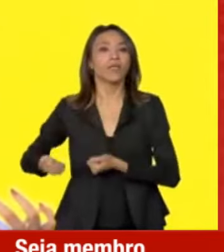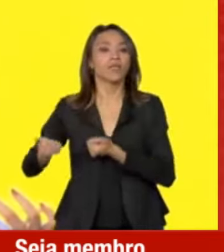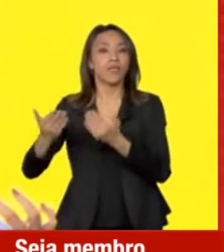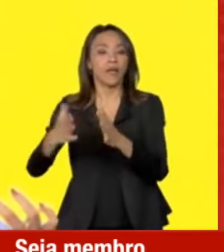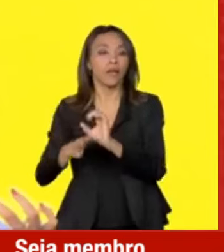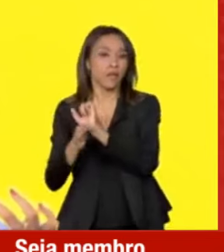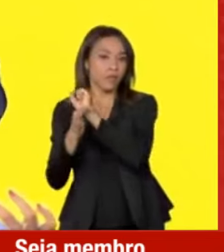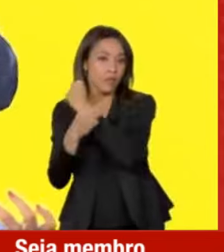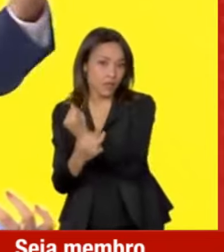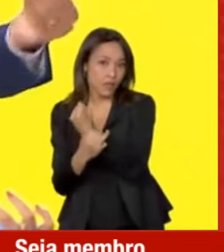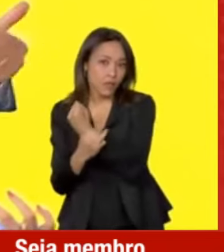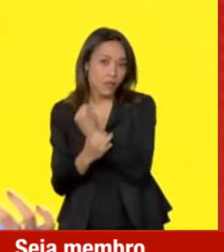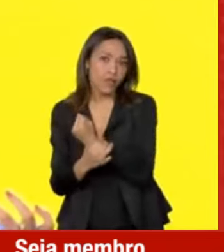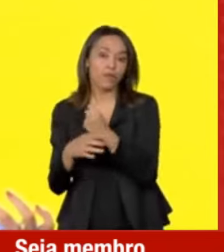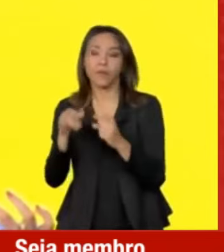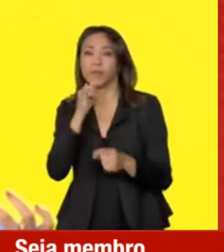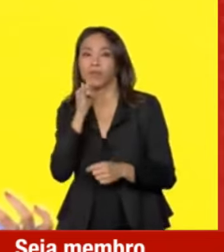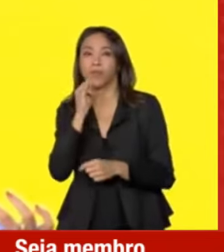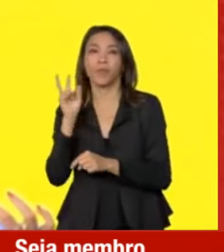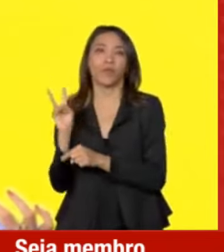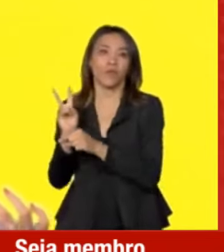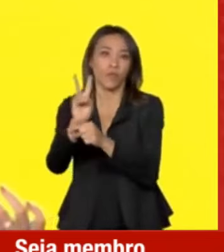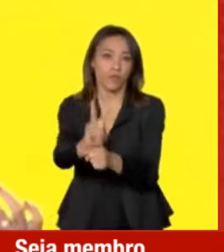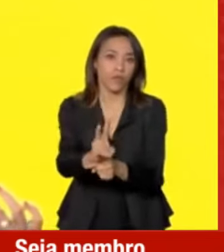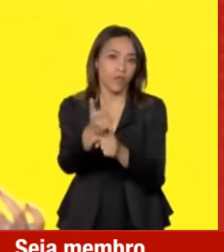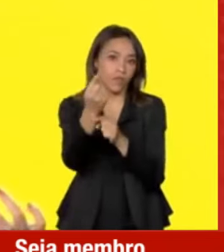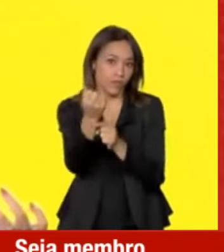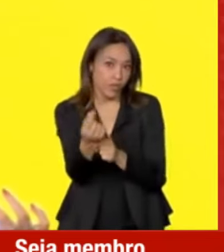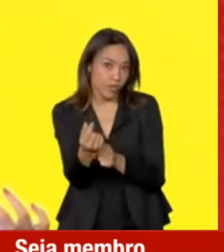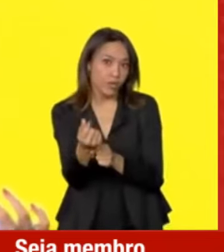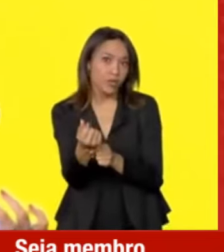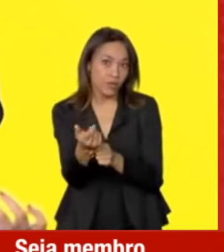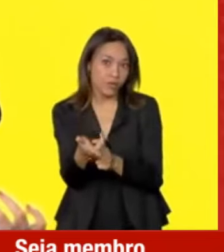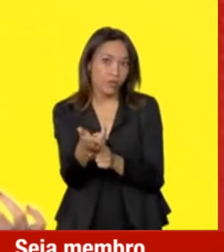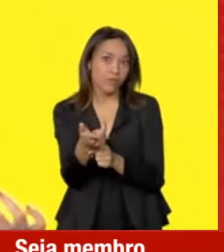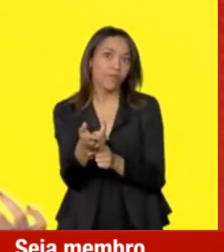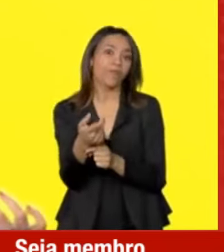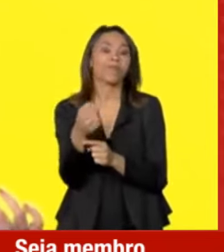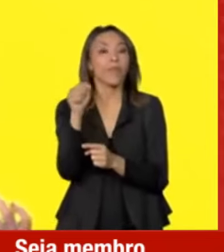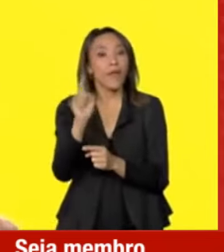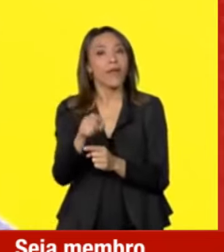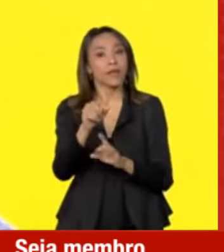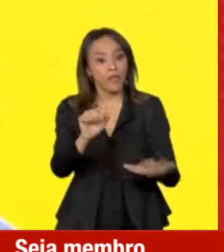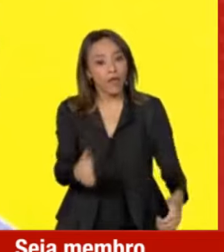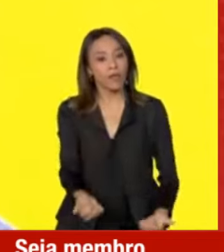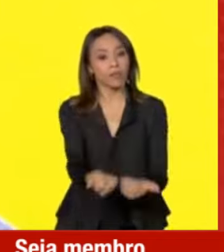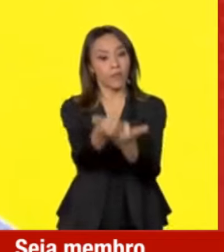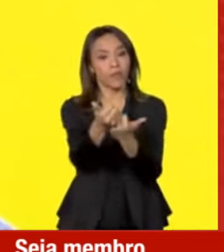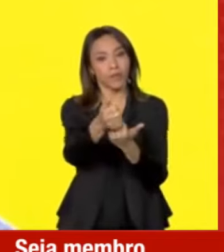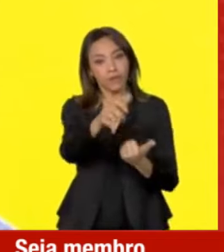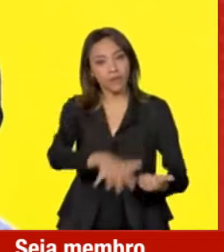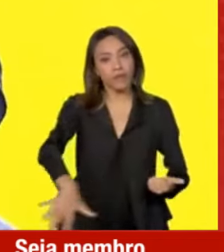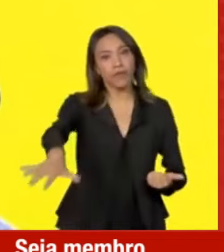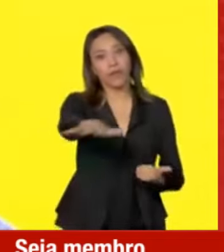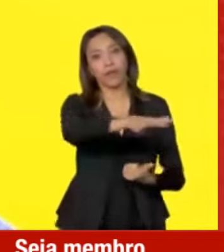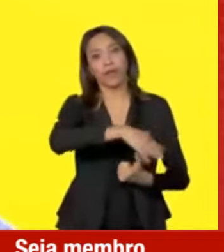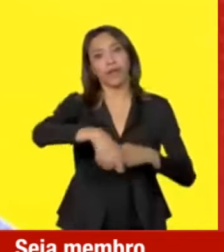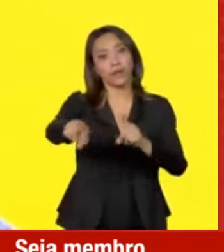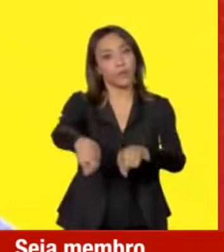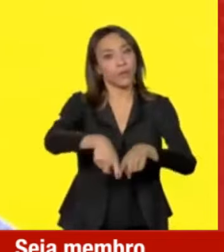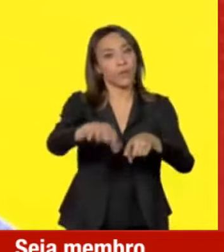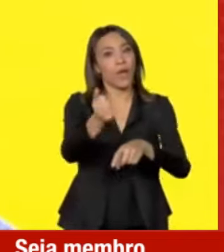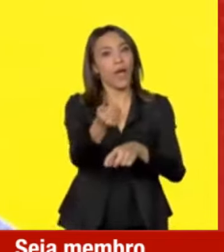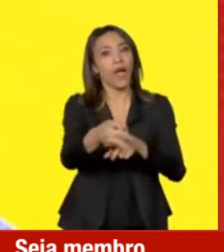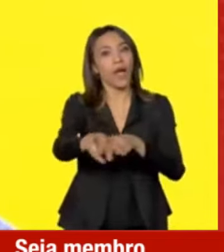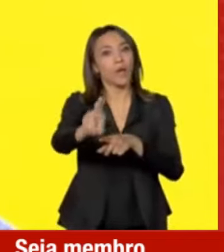que oferece, inclusive financiamento em moeda forte, que é o que está alavancando o agro hoje, via Fundo Clima,